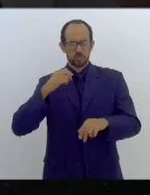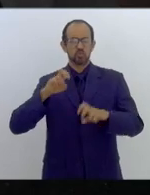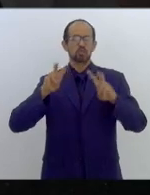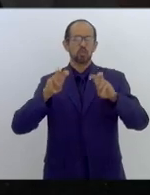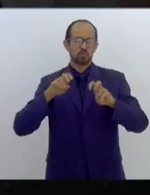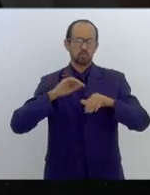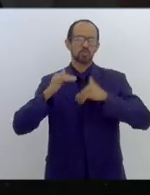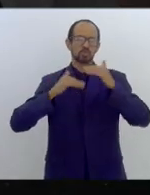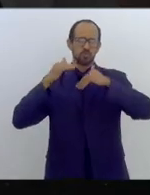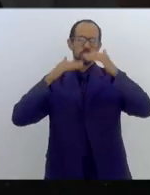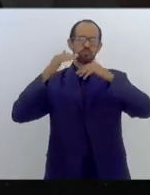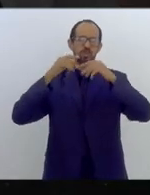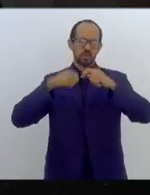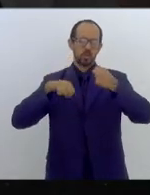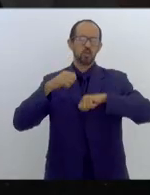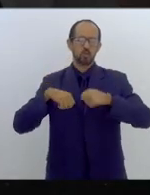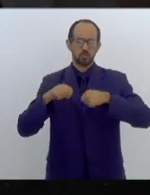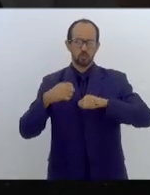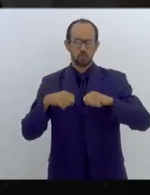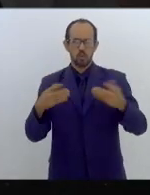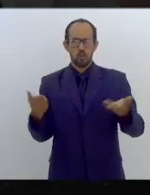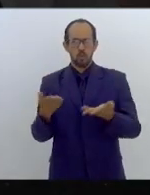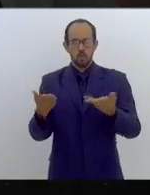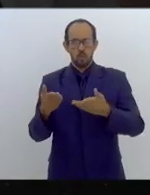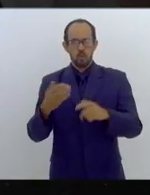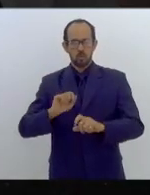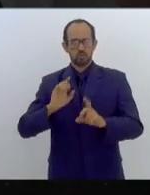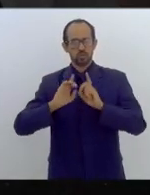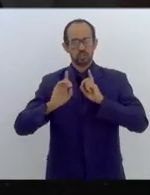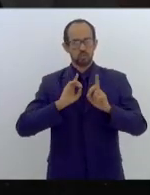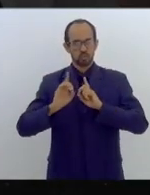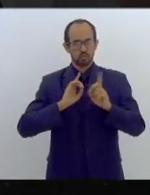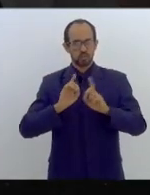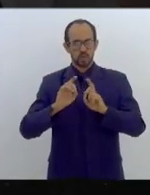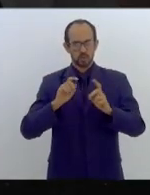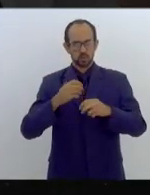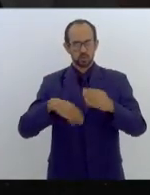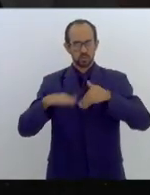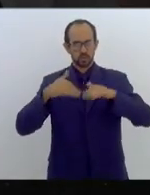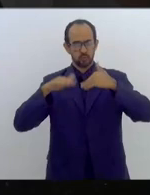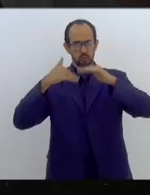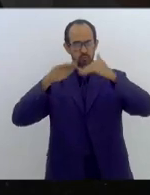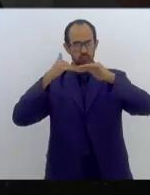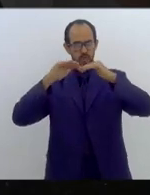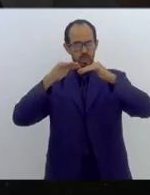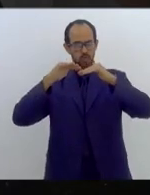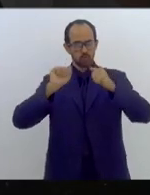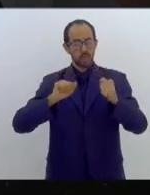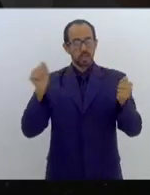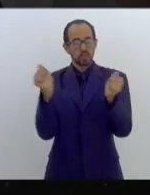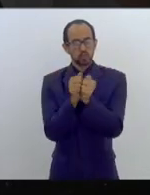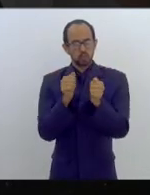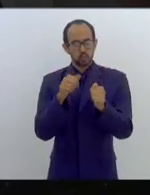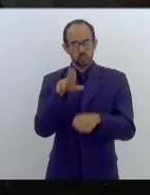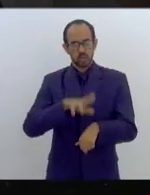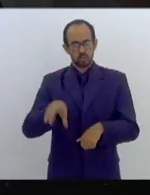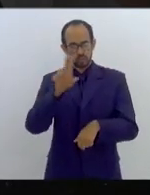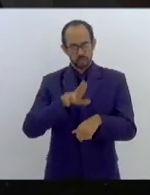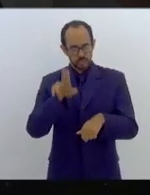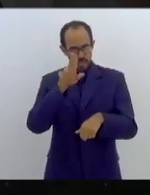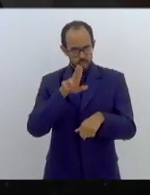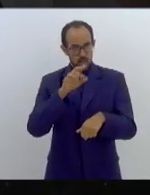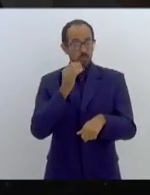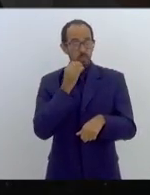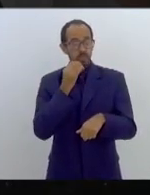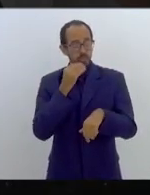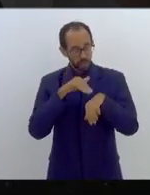Estado. Né? Hoje, o debate sobre desenvolvimento econômico do Estado, que está em diferentes lugares, está nas universidades, menos do que poderia, mas aumentou nesses